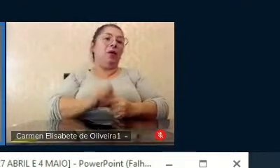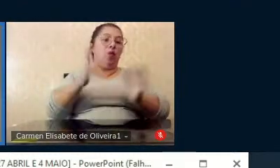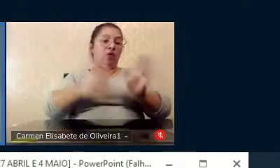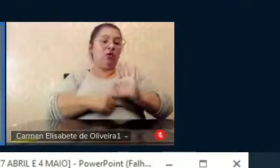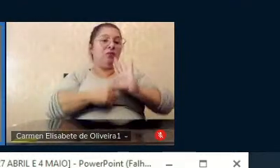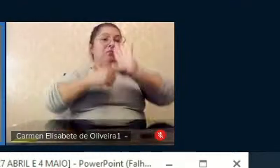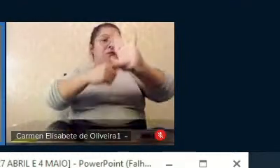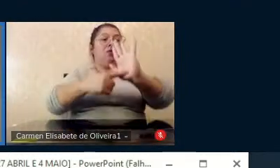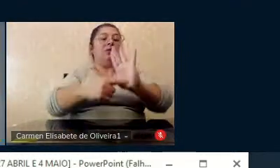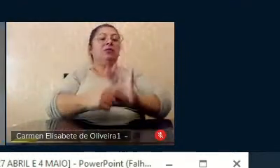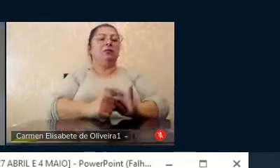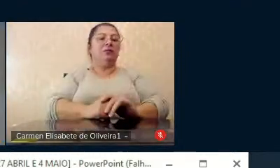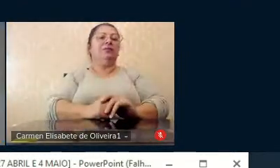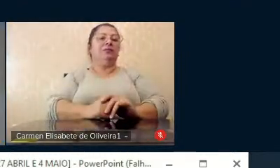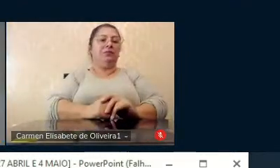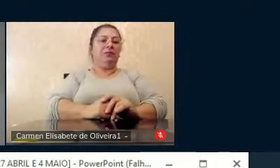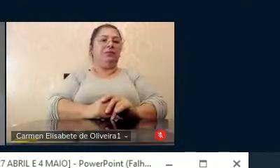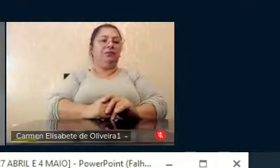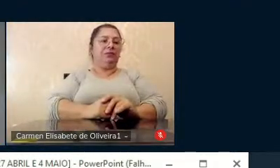destaque, né?